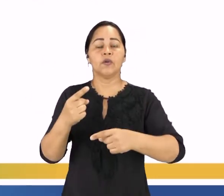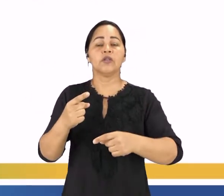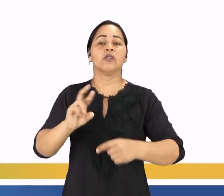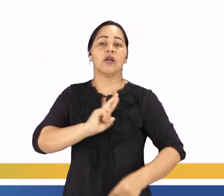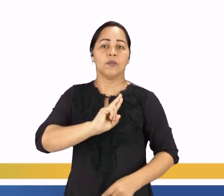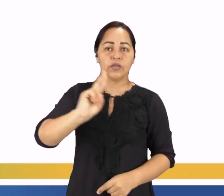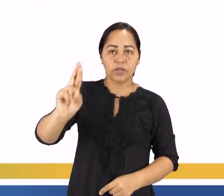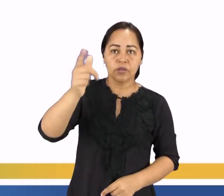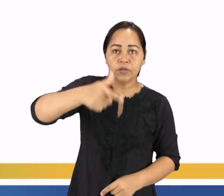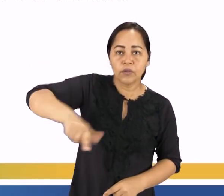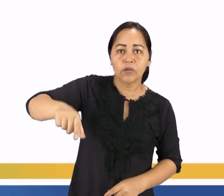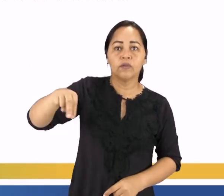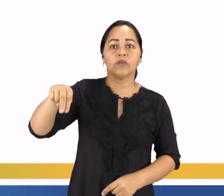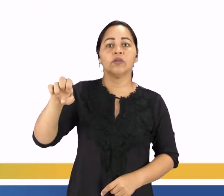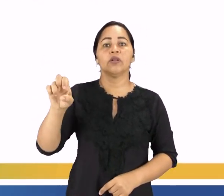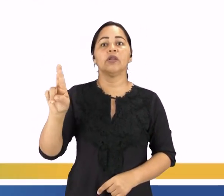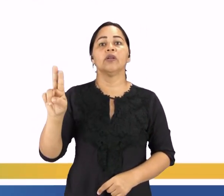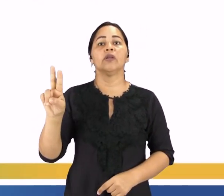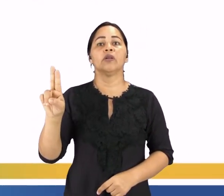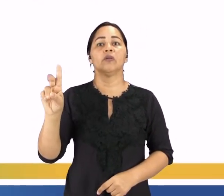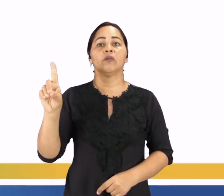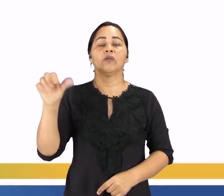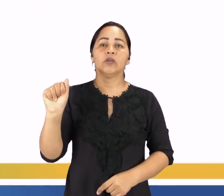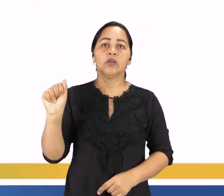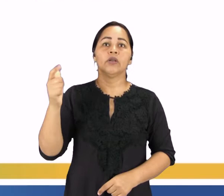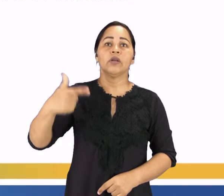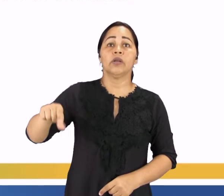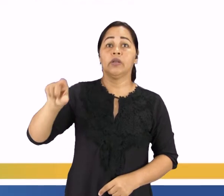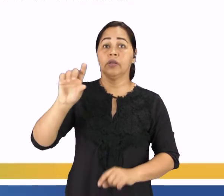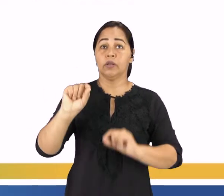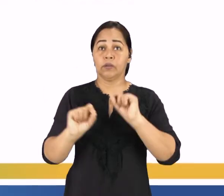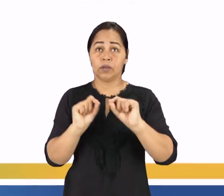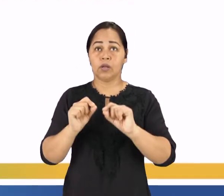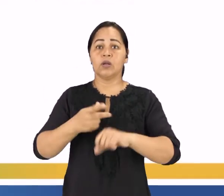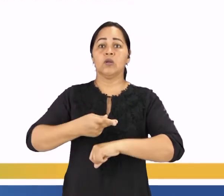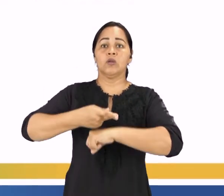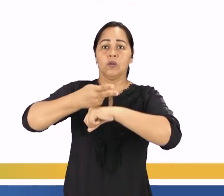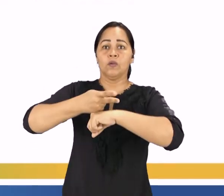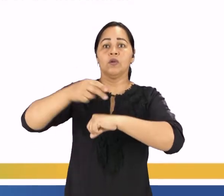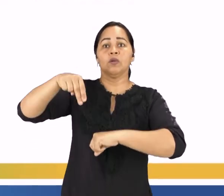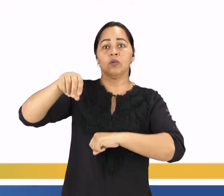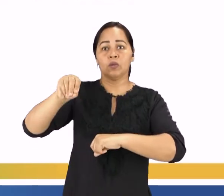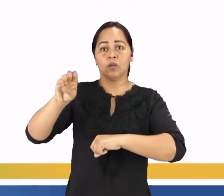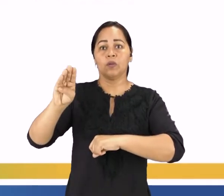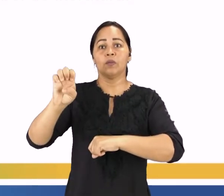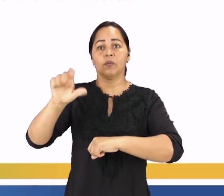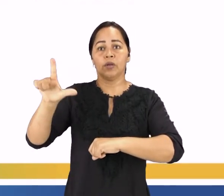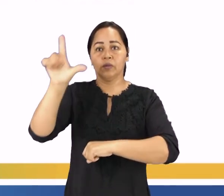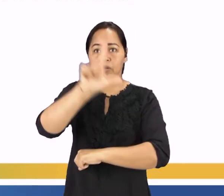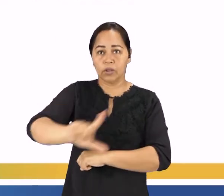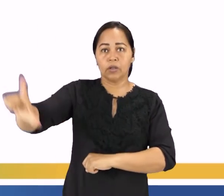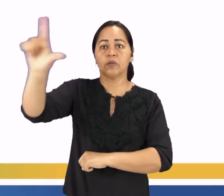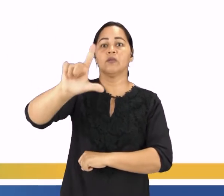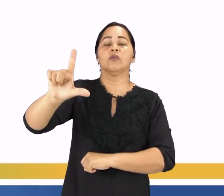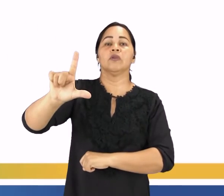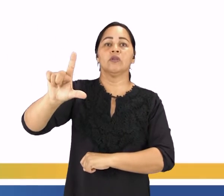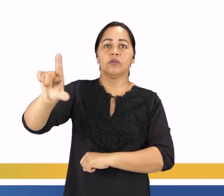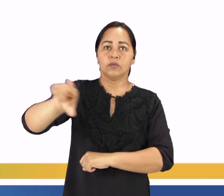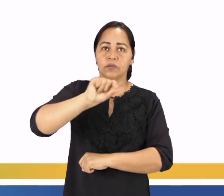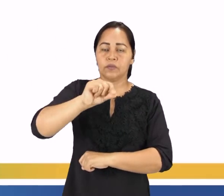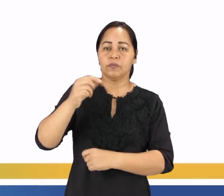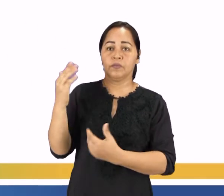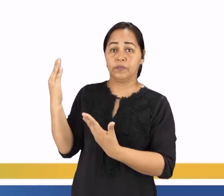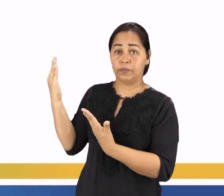na França e, em outubro, a Academia Sueca o escolhe para ser o Prêmio Nobel de Literatura. E fechava